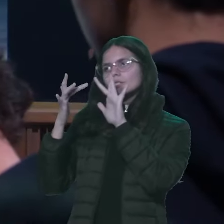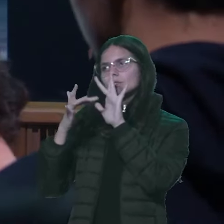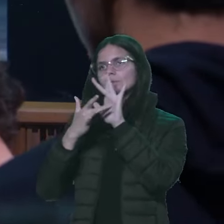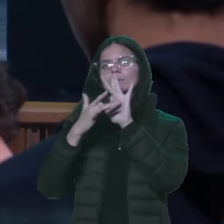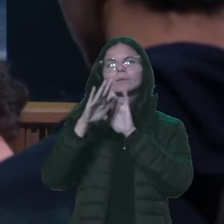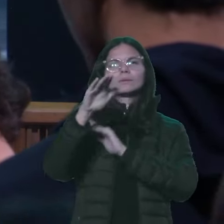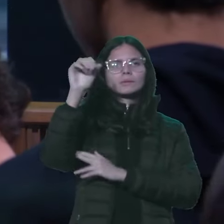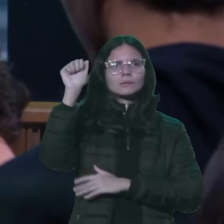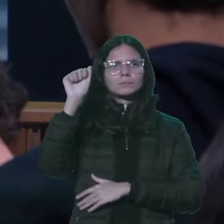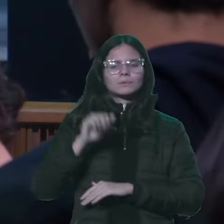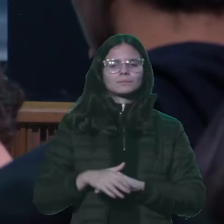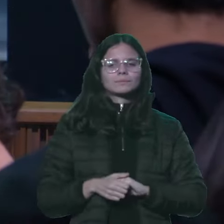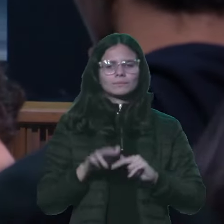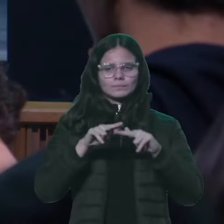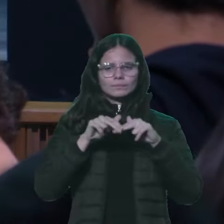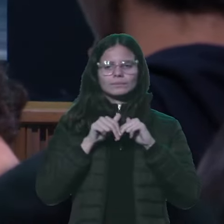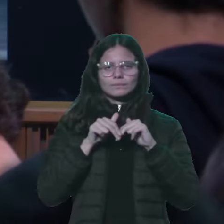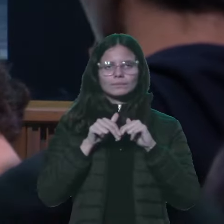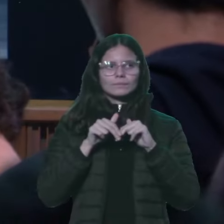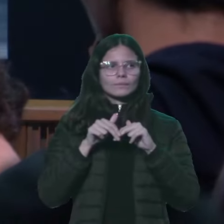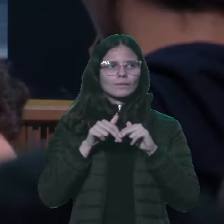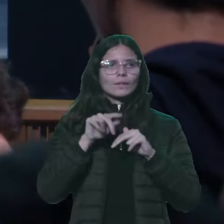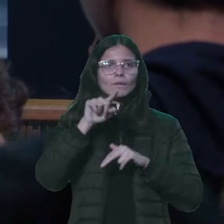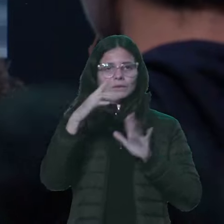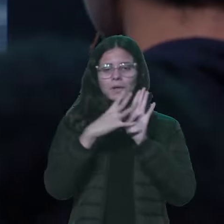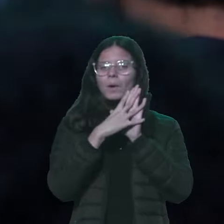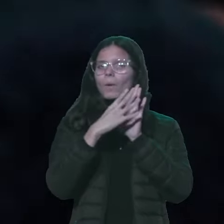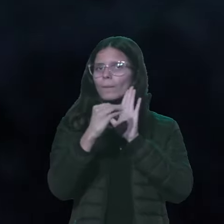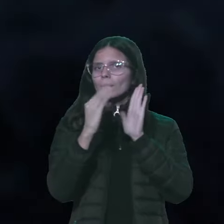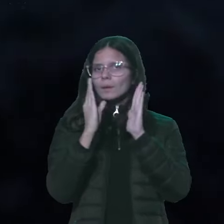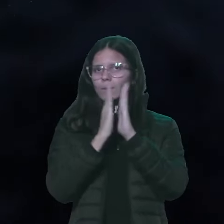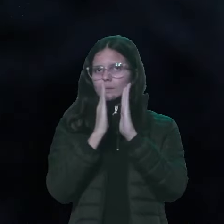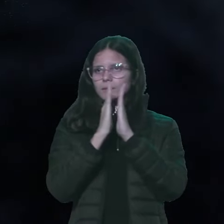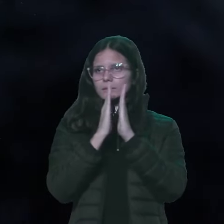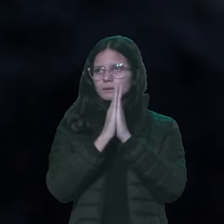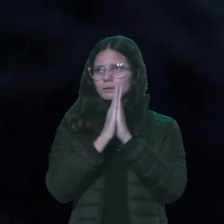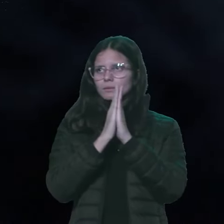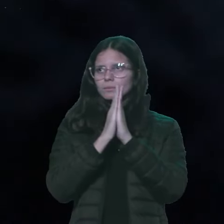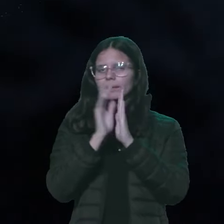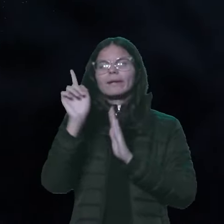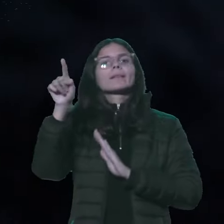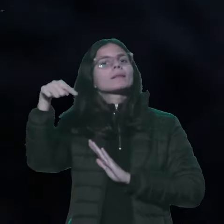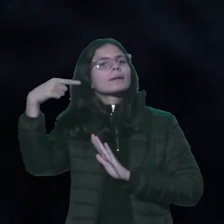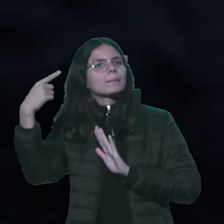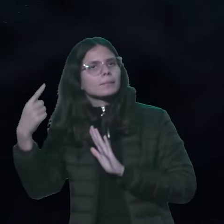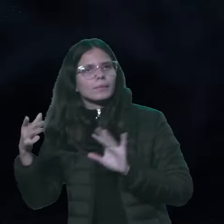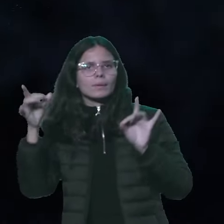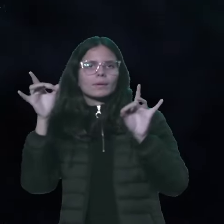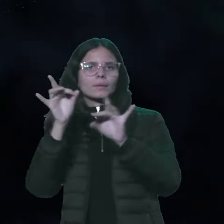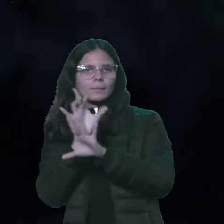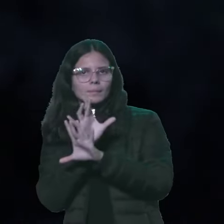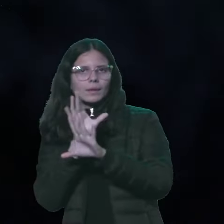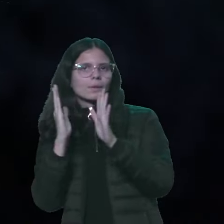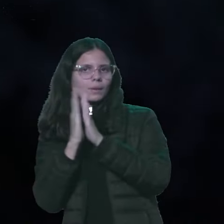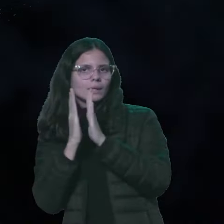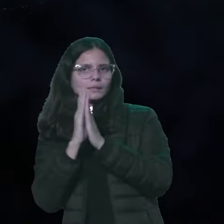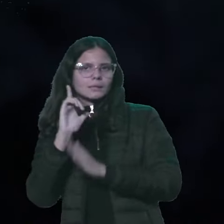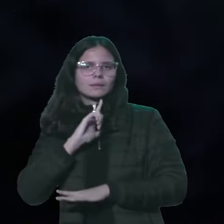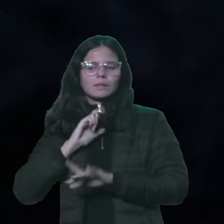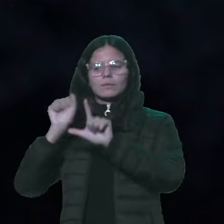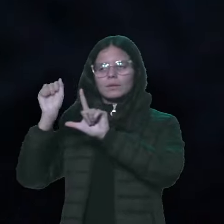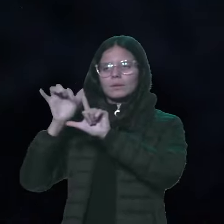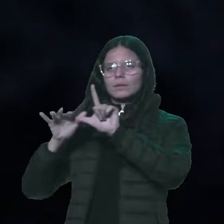Por isso, a gente vai fazer o seguinte, você vai repetir uma oração comigo. Depois que você repetir essa oração, tem um QR Code